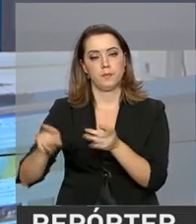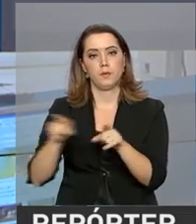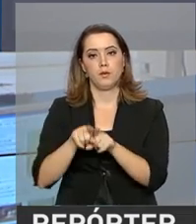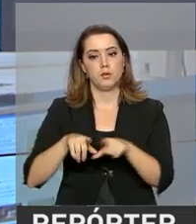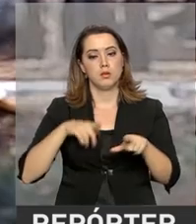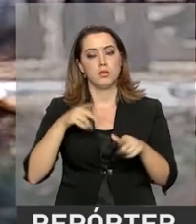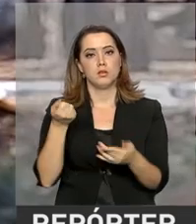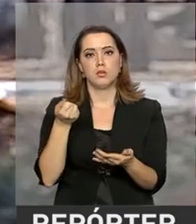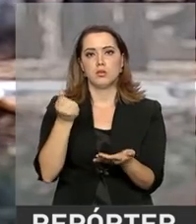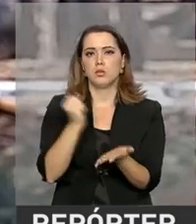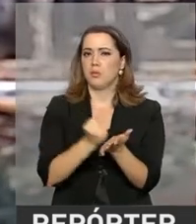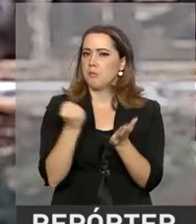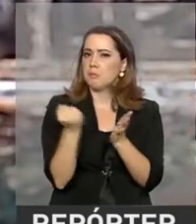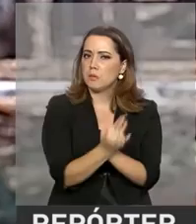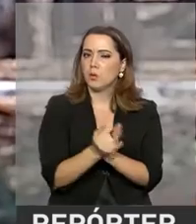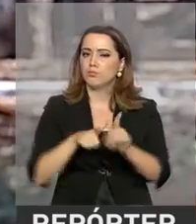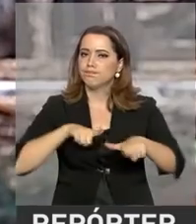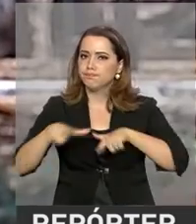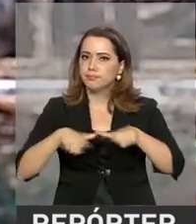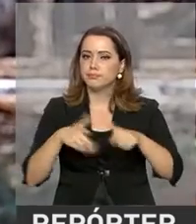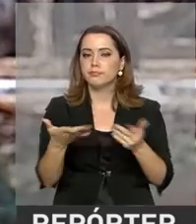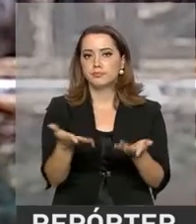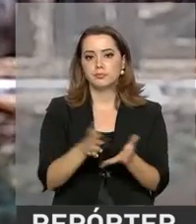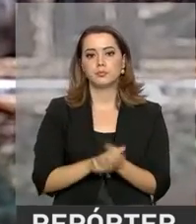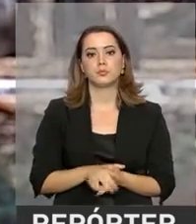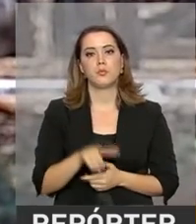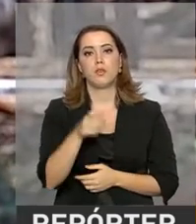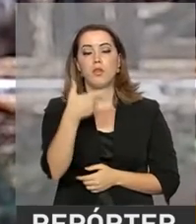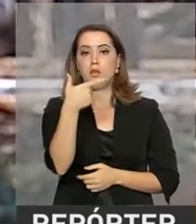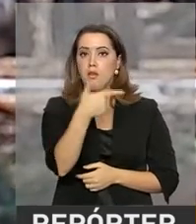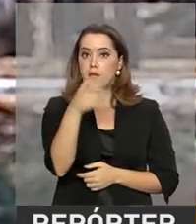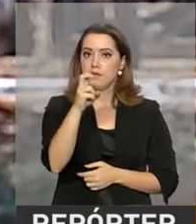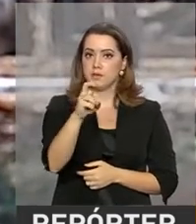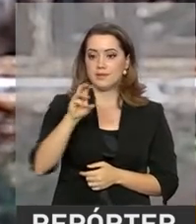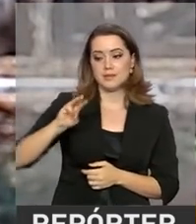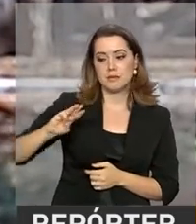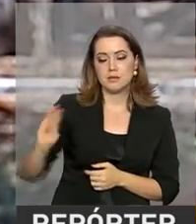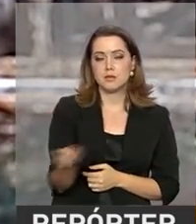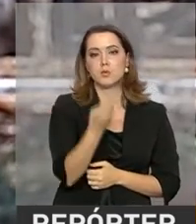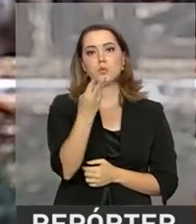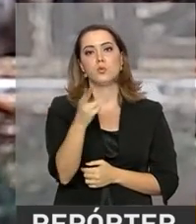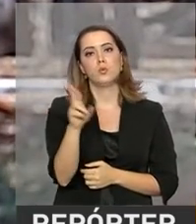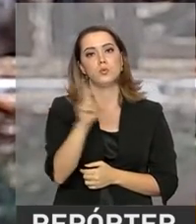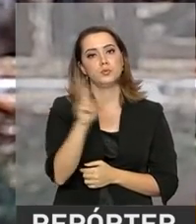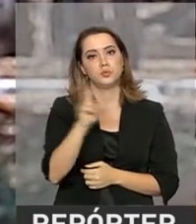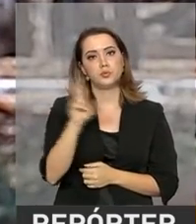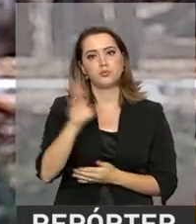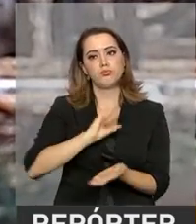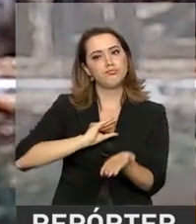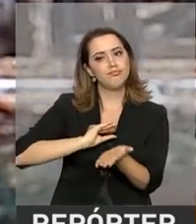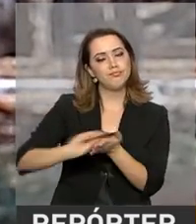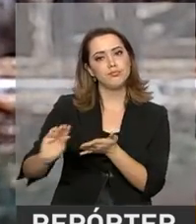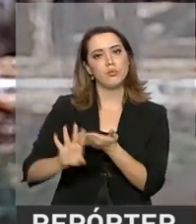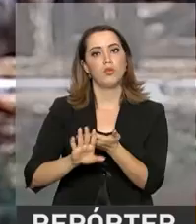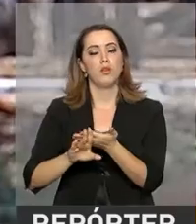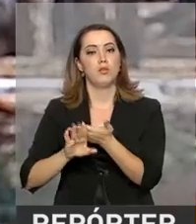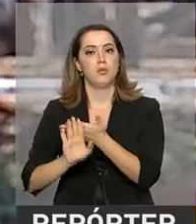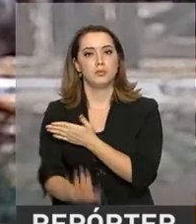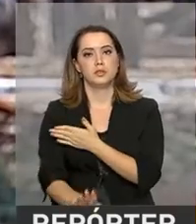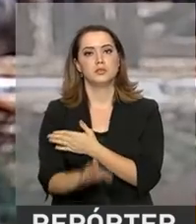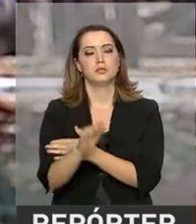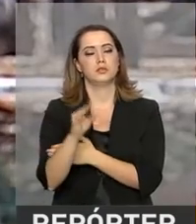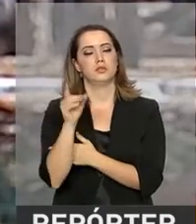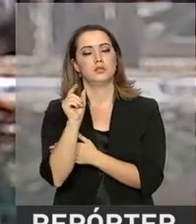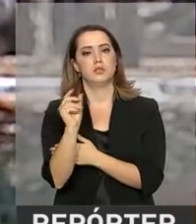informações vinte e cinco milhões de reais têm sido investidos anualmente pelo ibama na prevenção de queimadas e incêndios